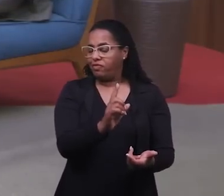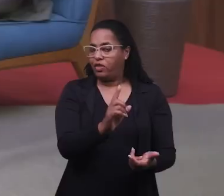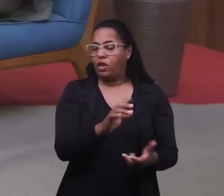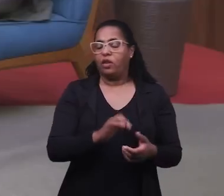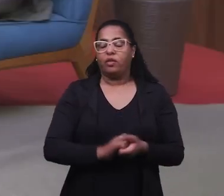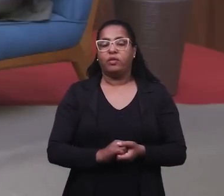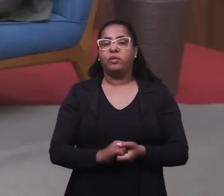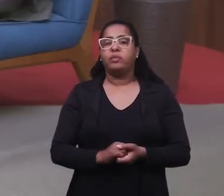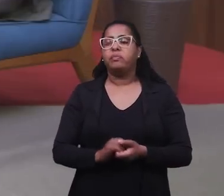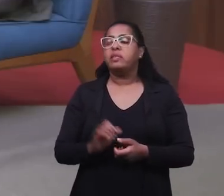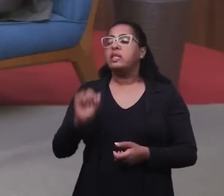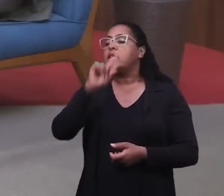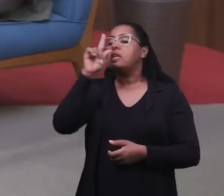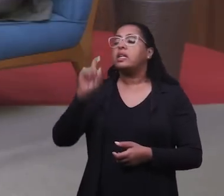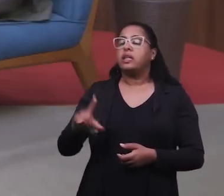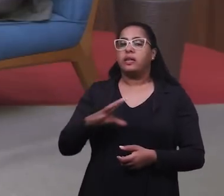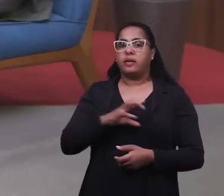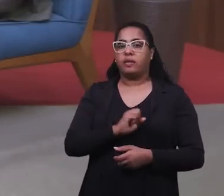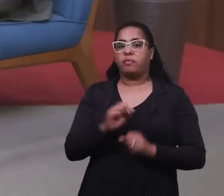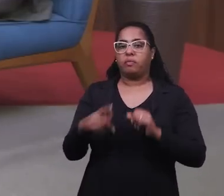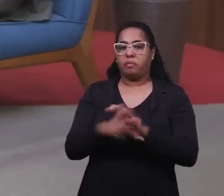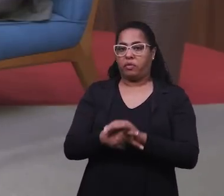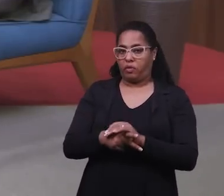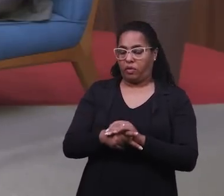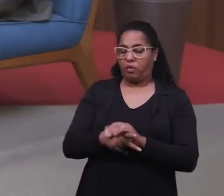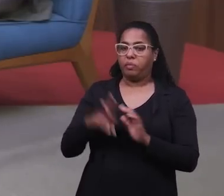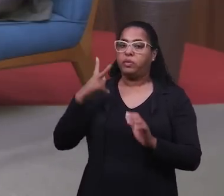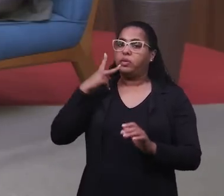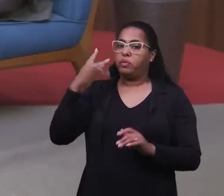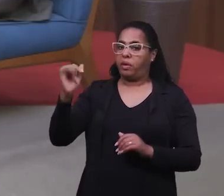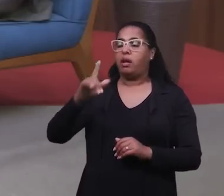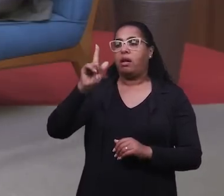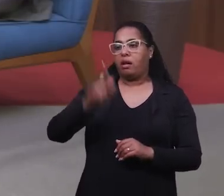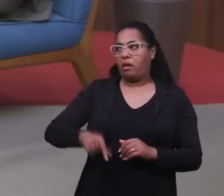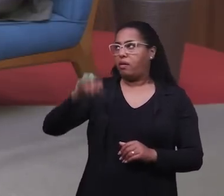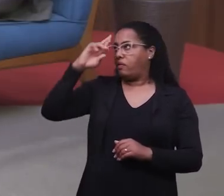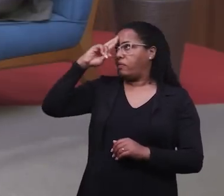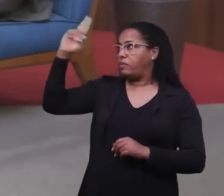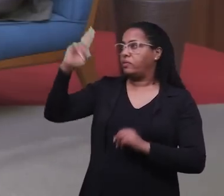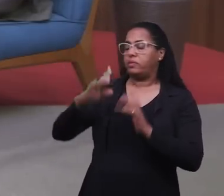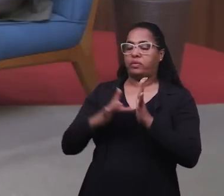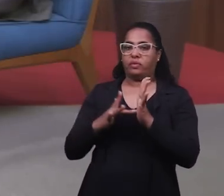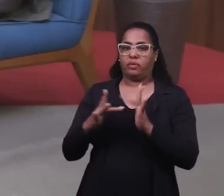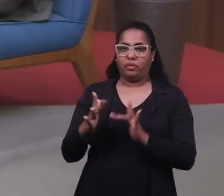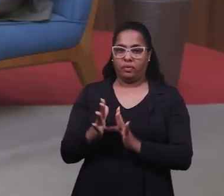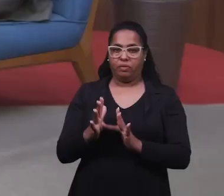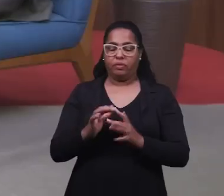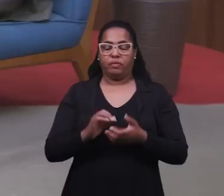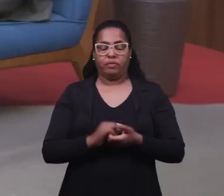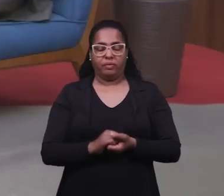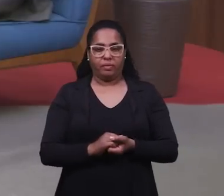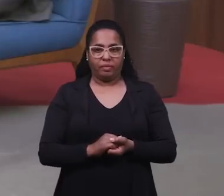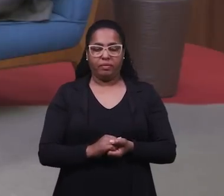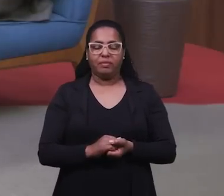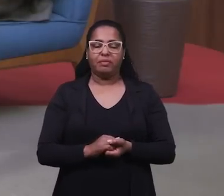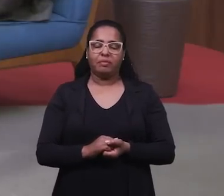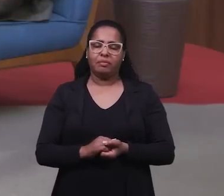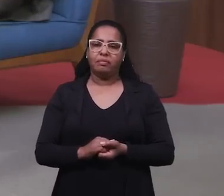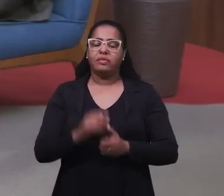que profeticamente... E quem é o amor do Pai? É o Senhor Jesus. É o Senhor Jesus. Muito